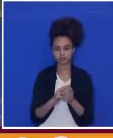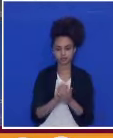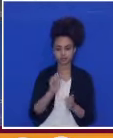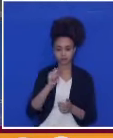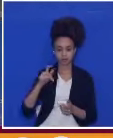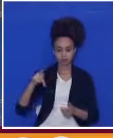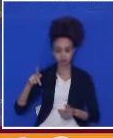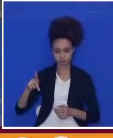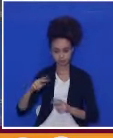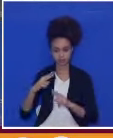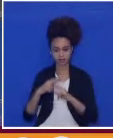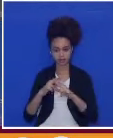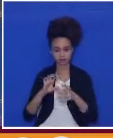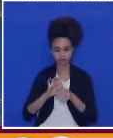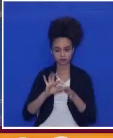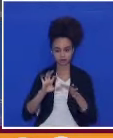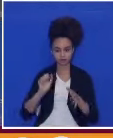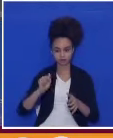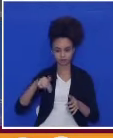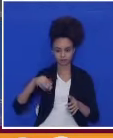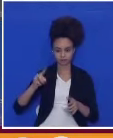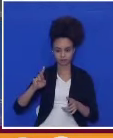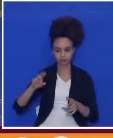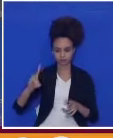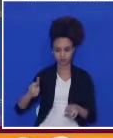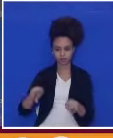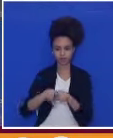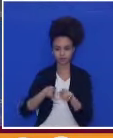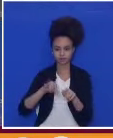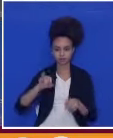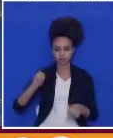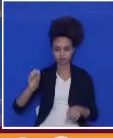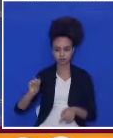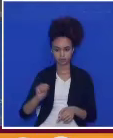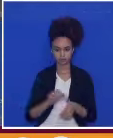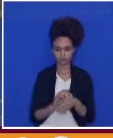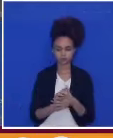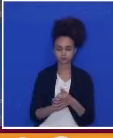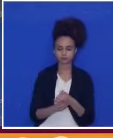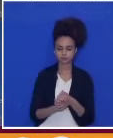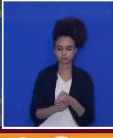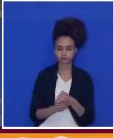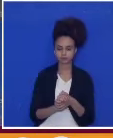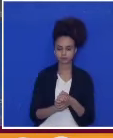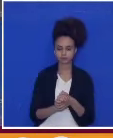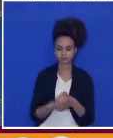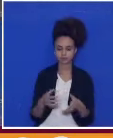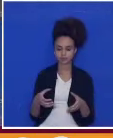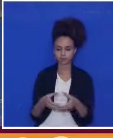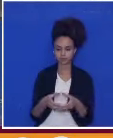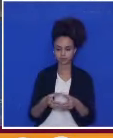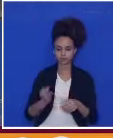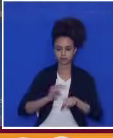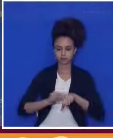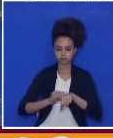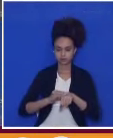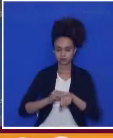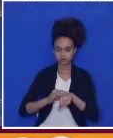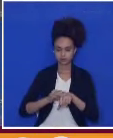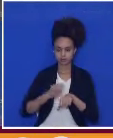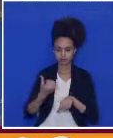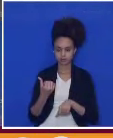Loteriasonline.caixa.gov.br, aplicativo Loterias Caixa disponível para Android e iOS. Bola marrom, número 64. Marrom,